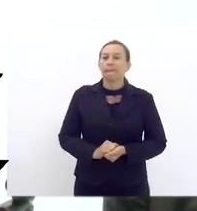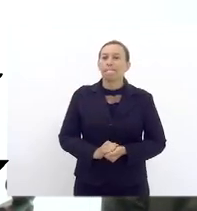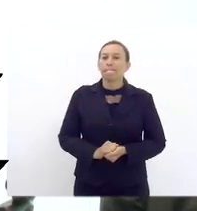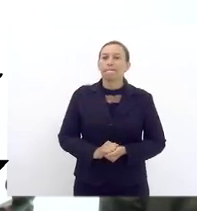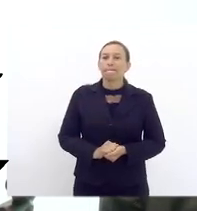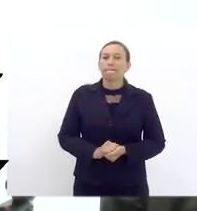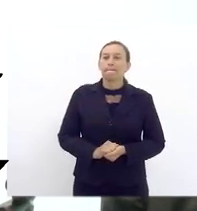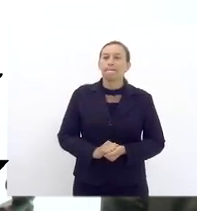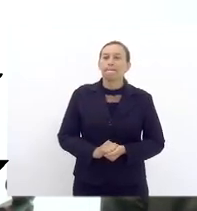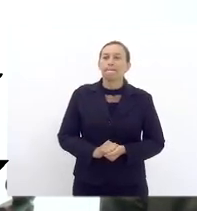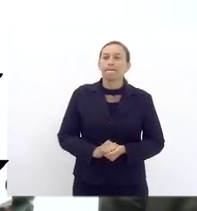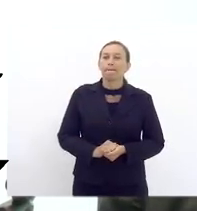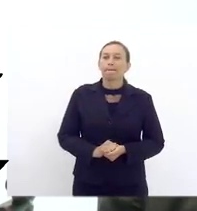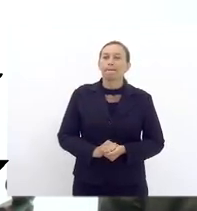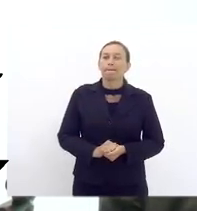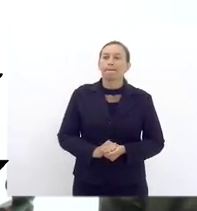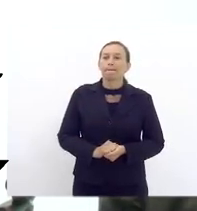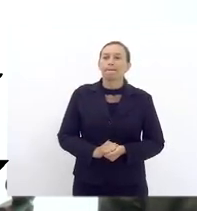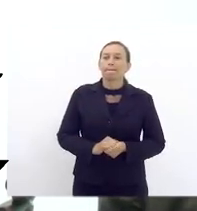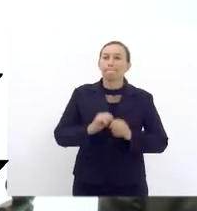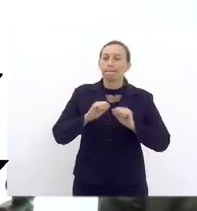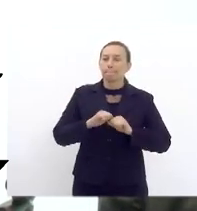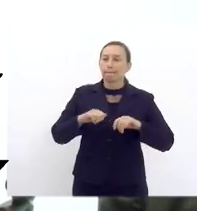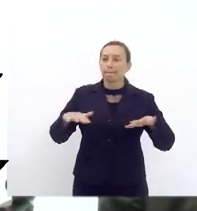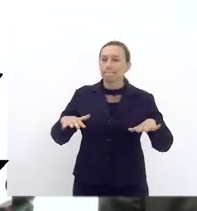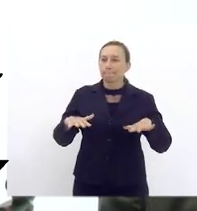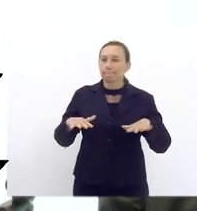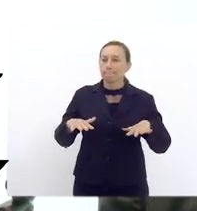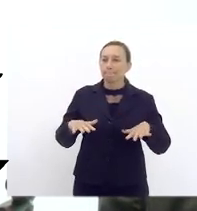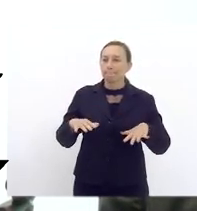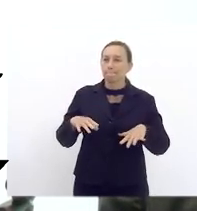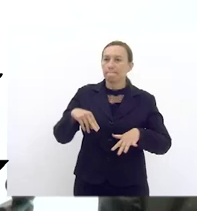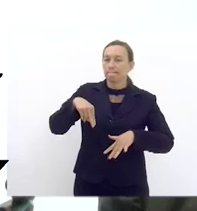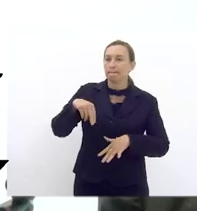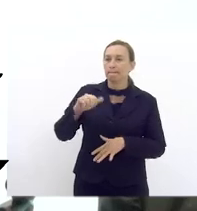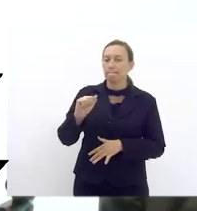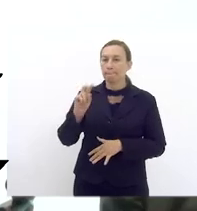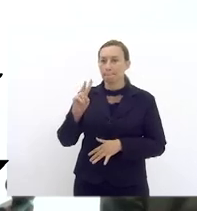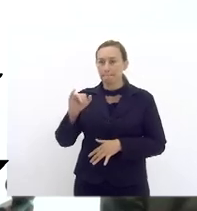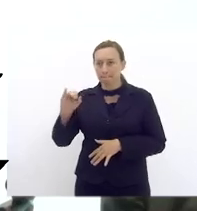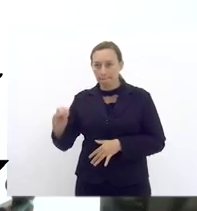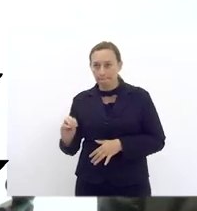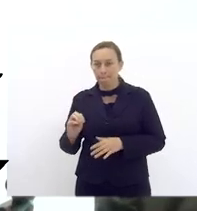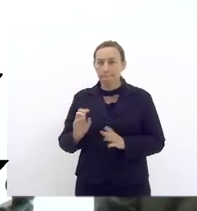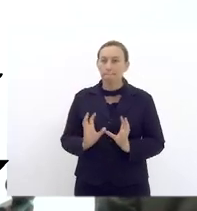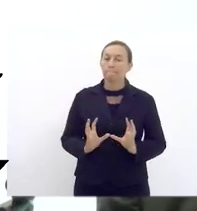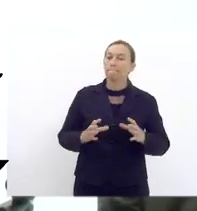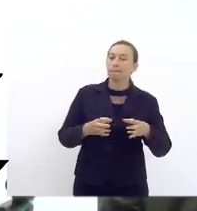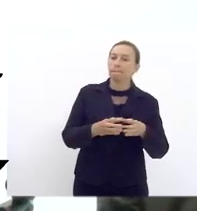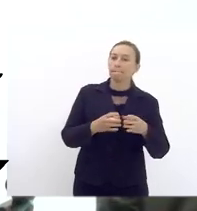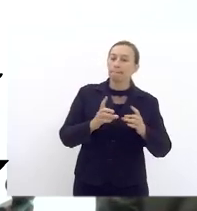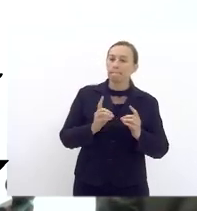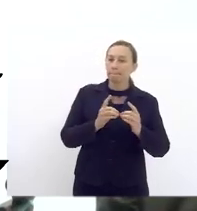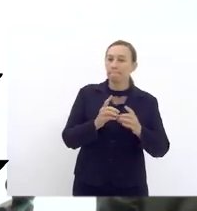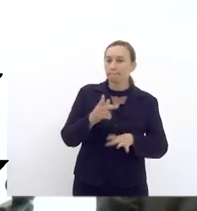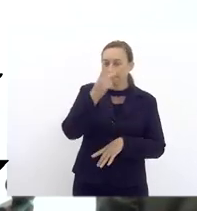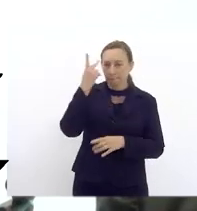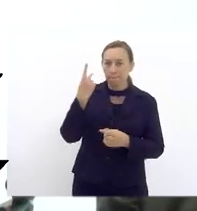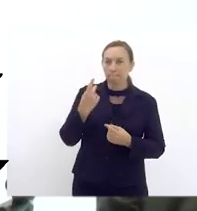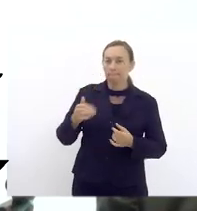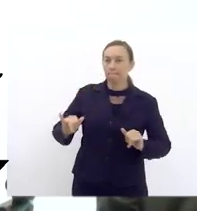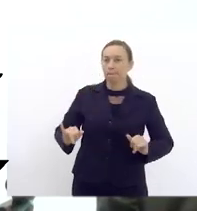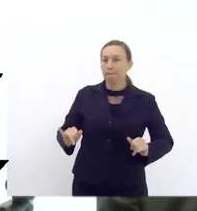que é a de expansão do navio né que é o de núcleo de atendimento as vítimas de intolerância religiosa